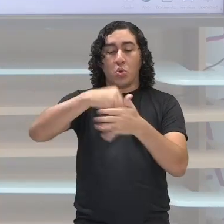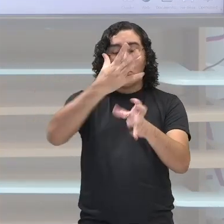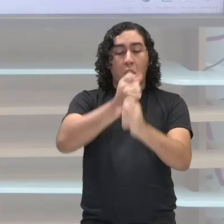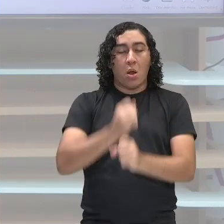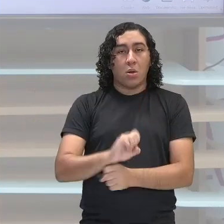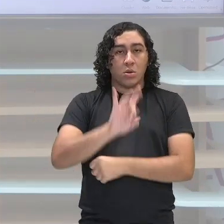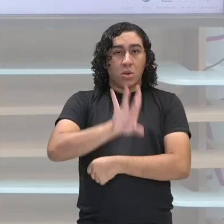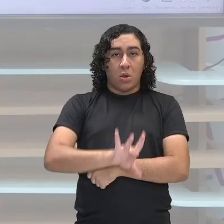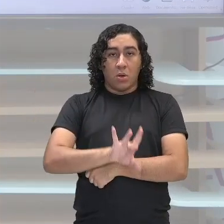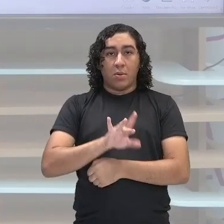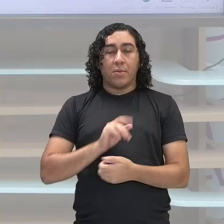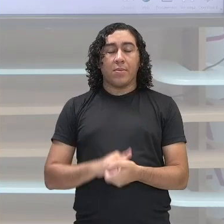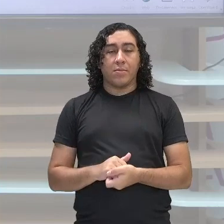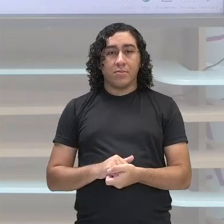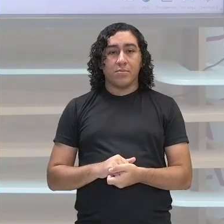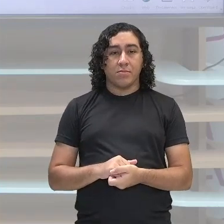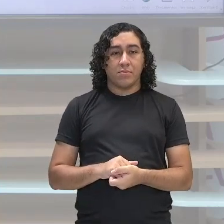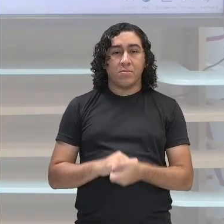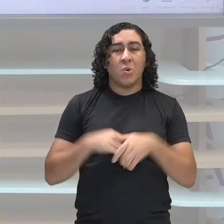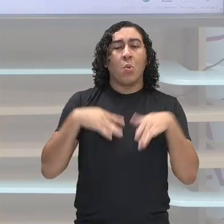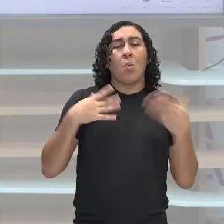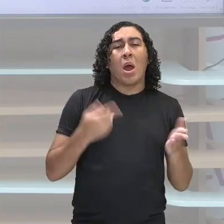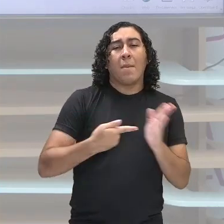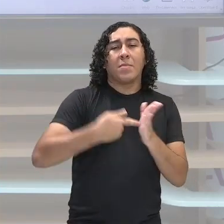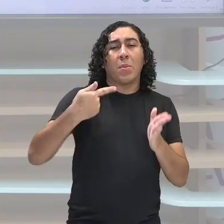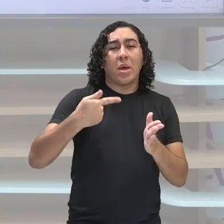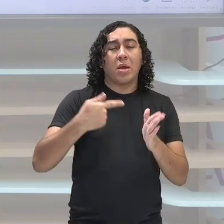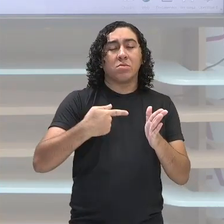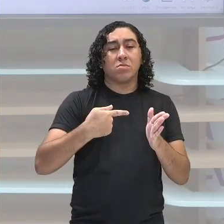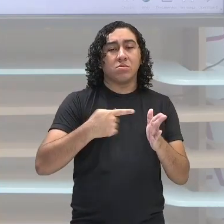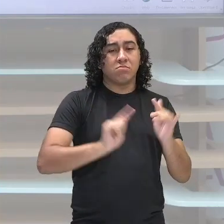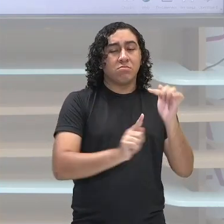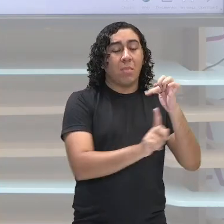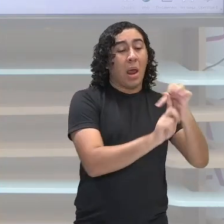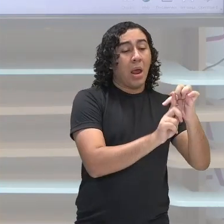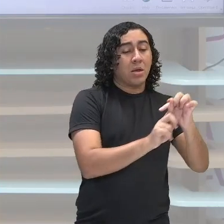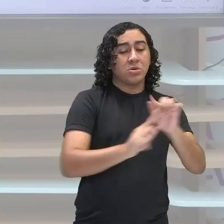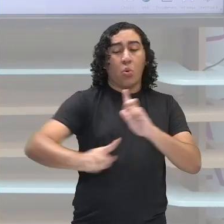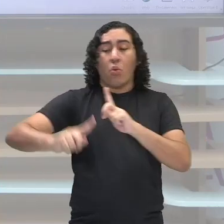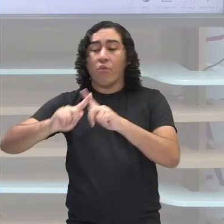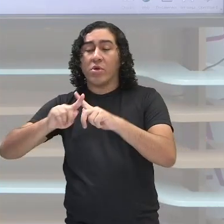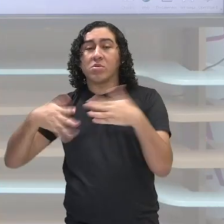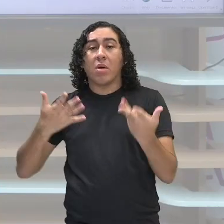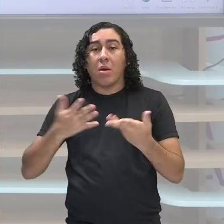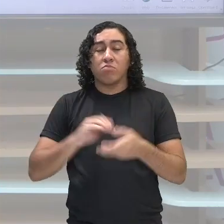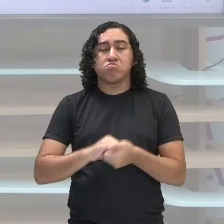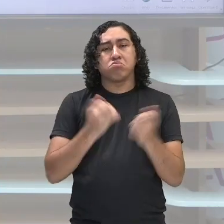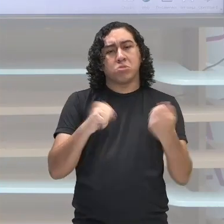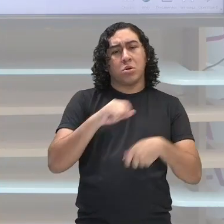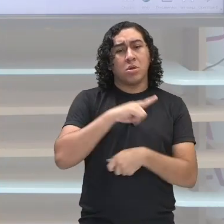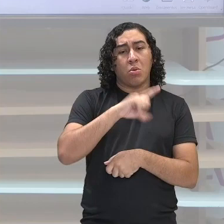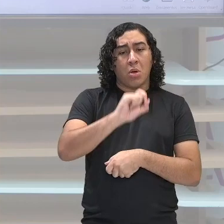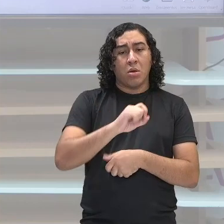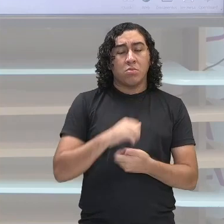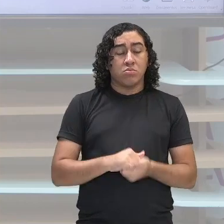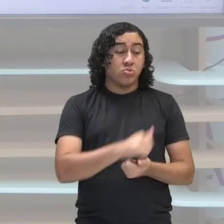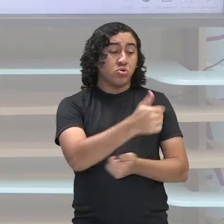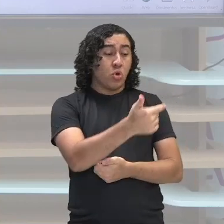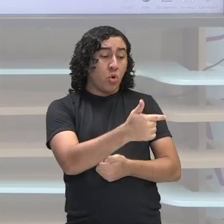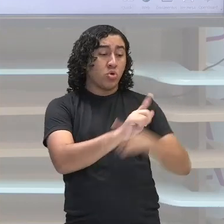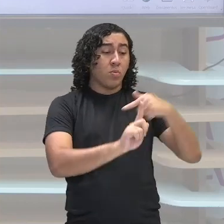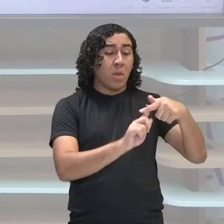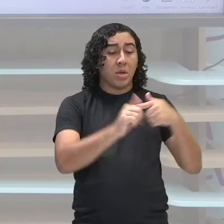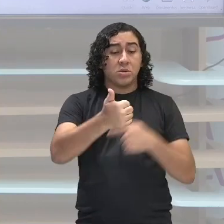né? Quem você vai resolver primeiro? Eu poderia muito bem somar 2 mais